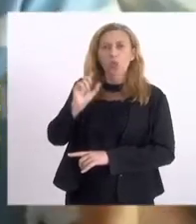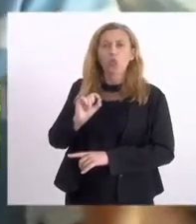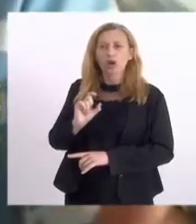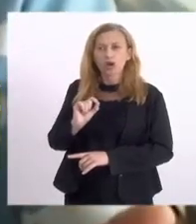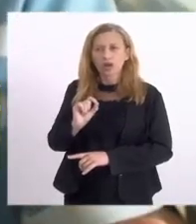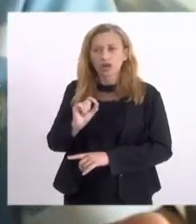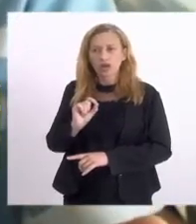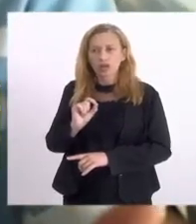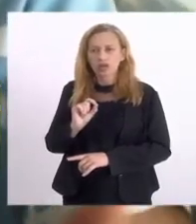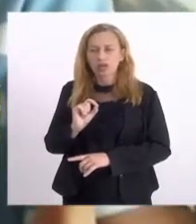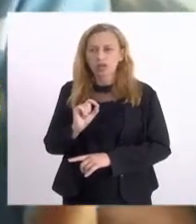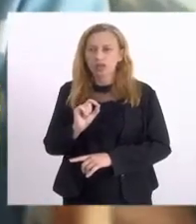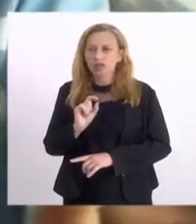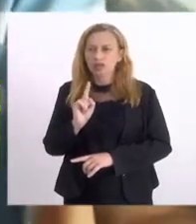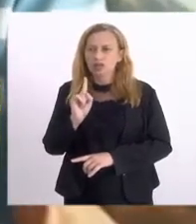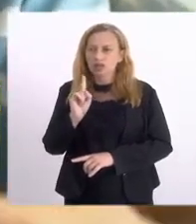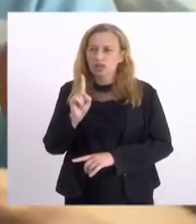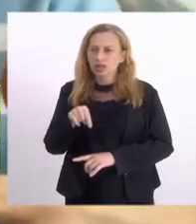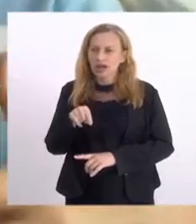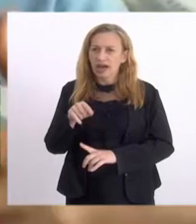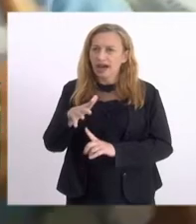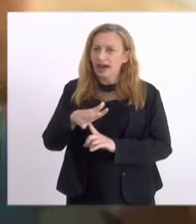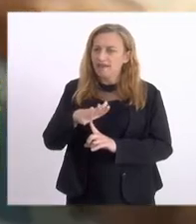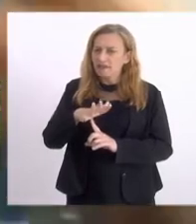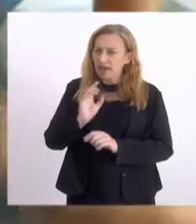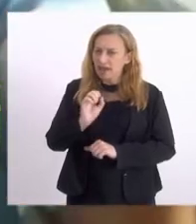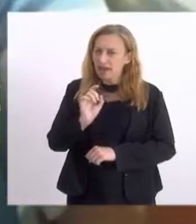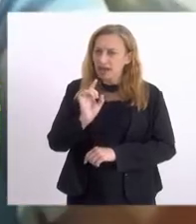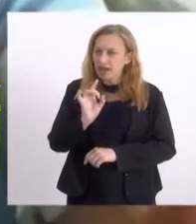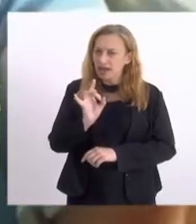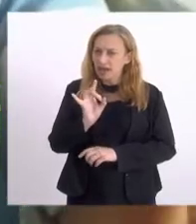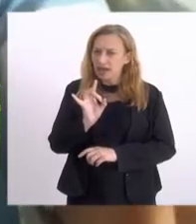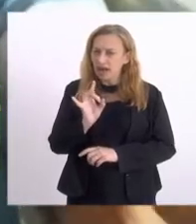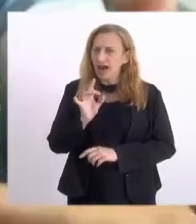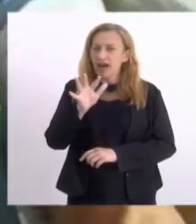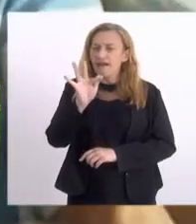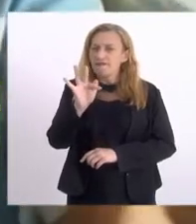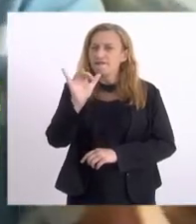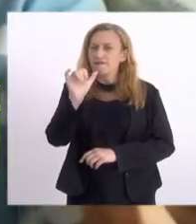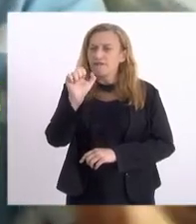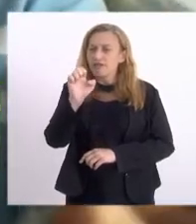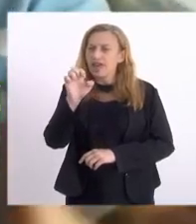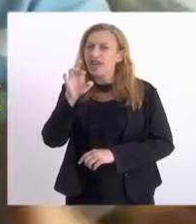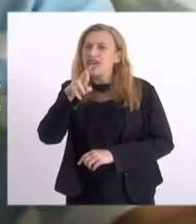a denominação Feira de São Cristóvão, o rótulo que aquilo